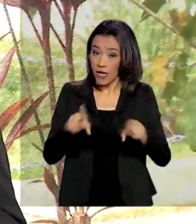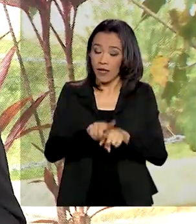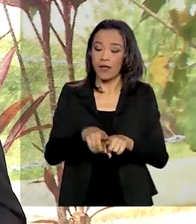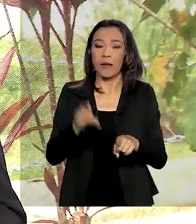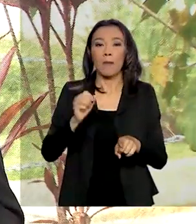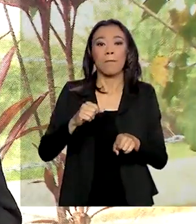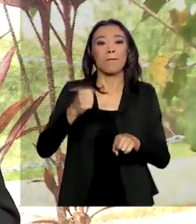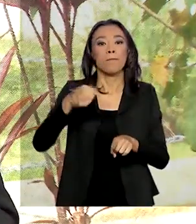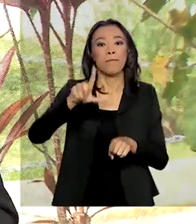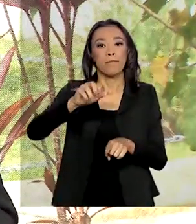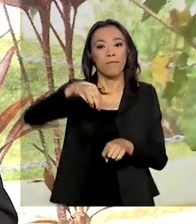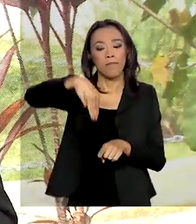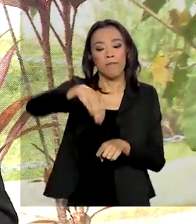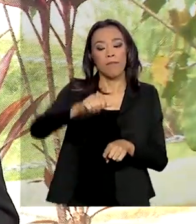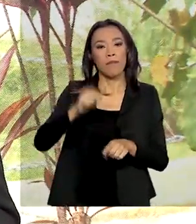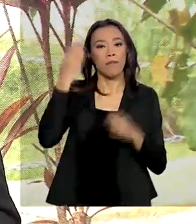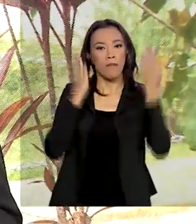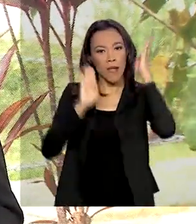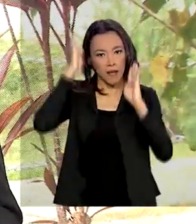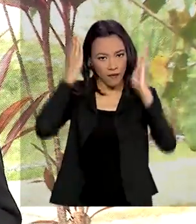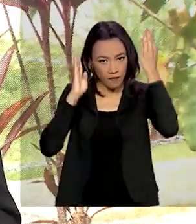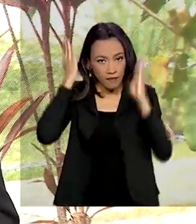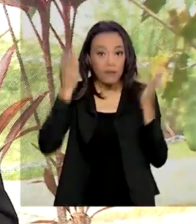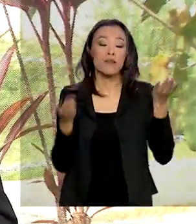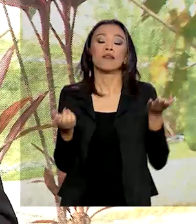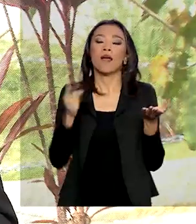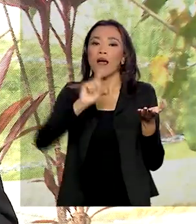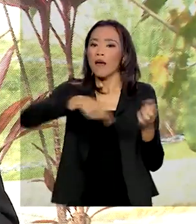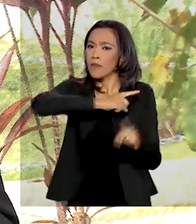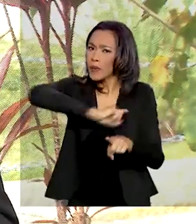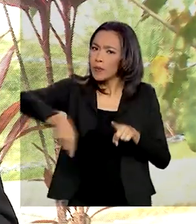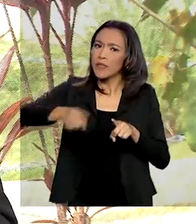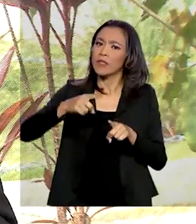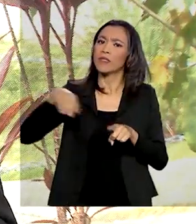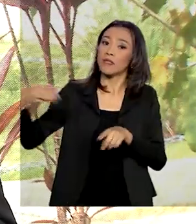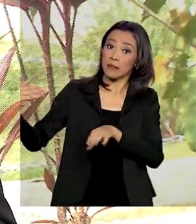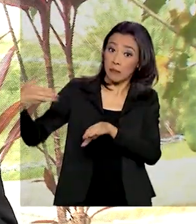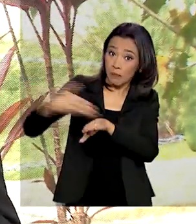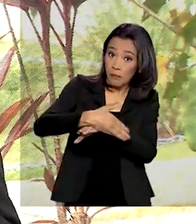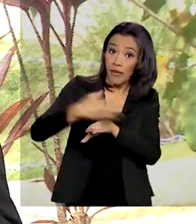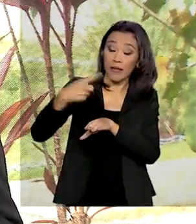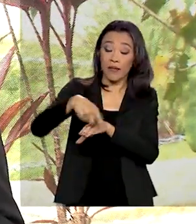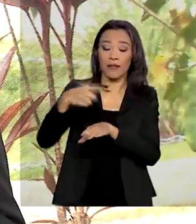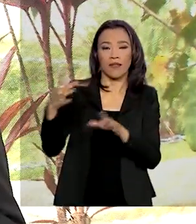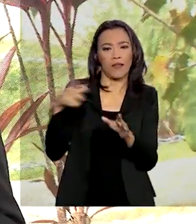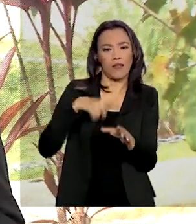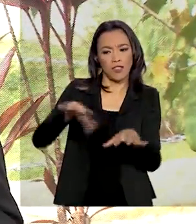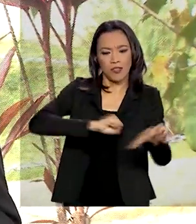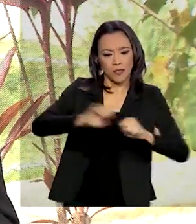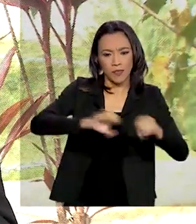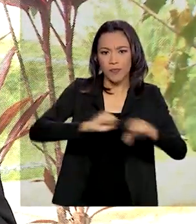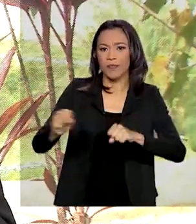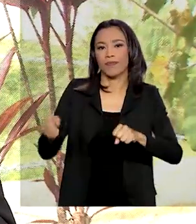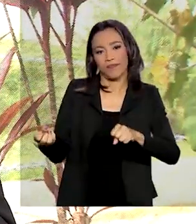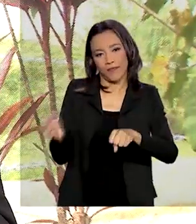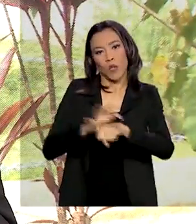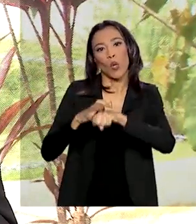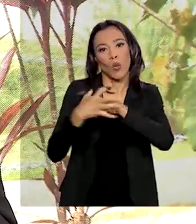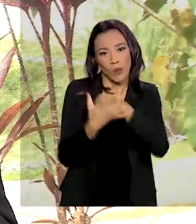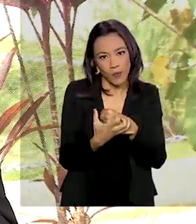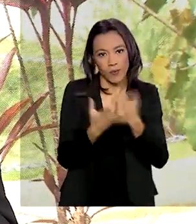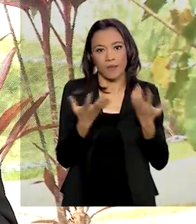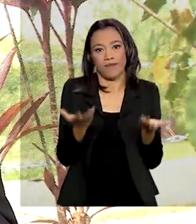Coreia do Sul. A medida foi recomendada pela Anvisa para evitar a proliferação e o contágio do novo coronavírus no país.